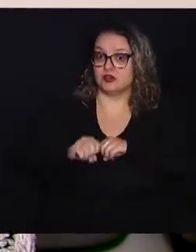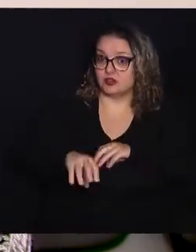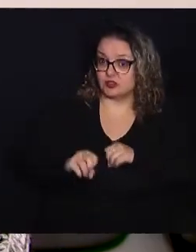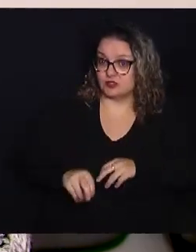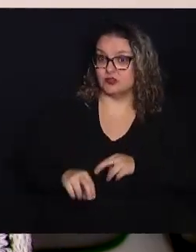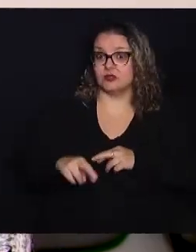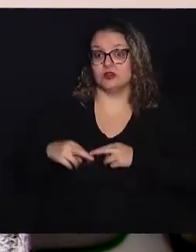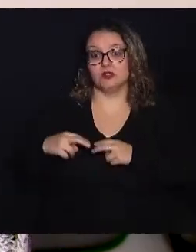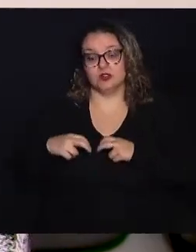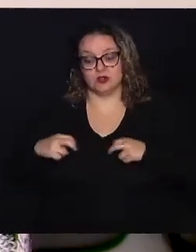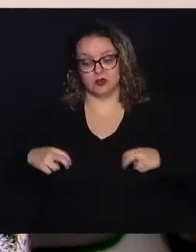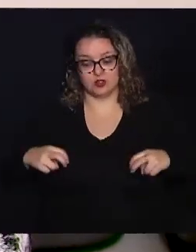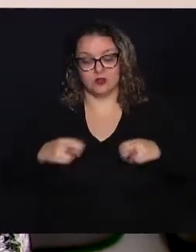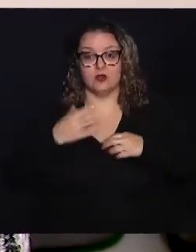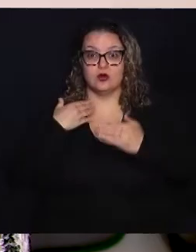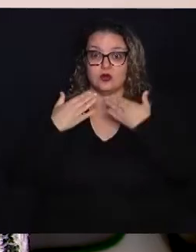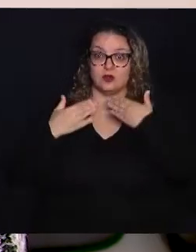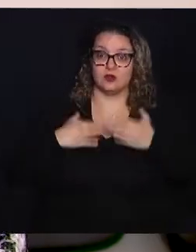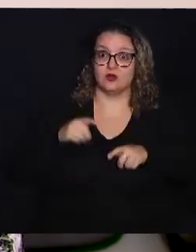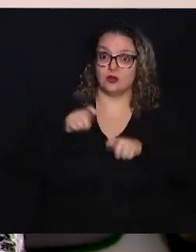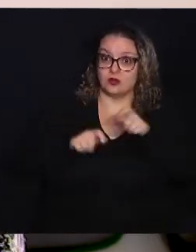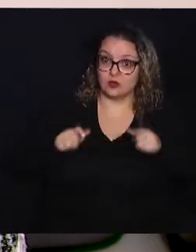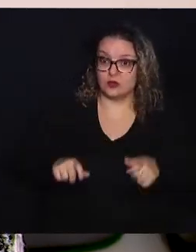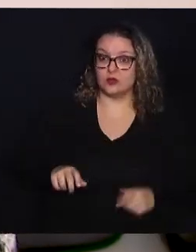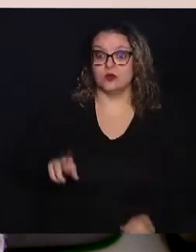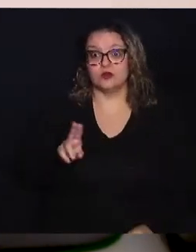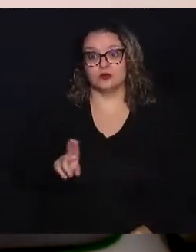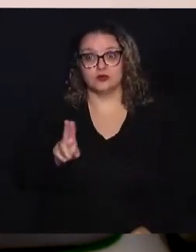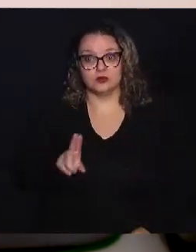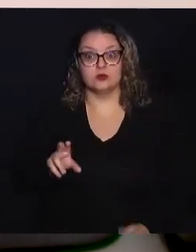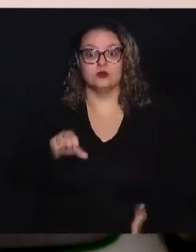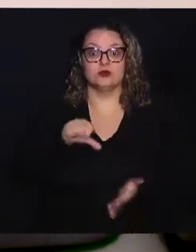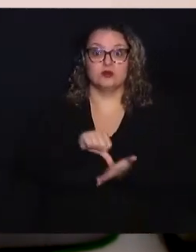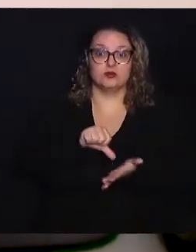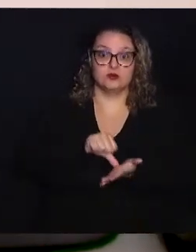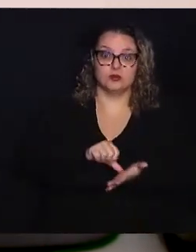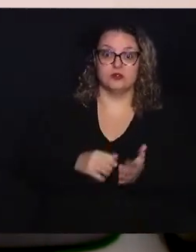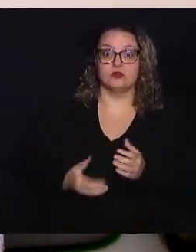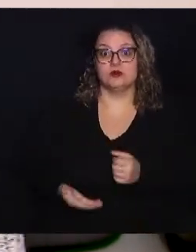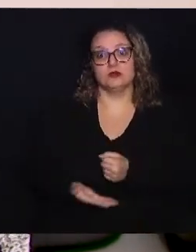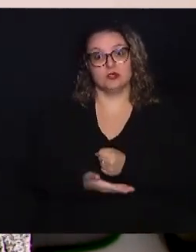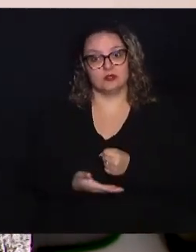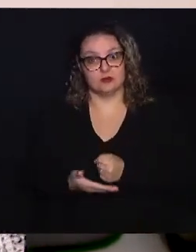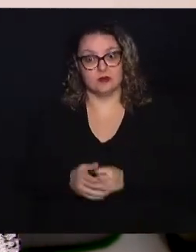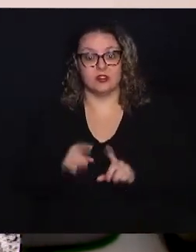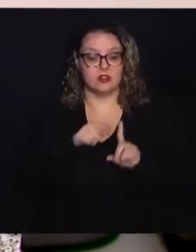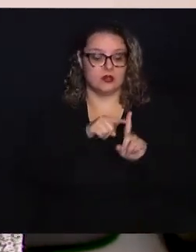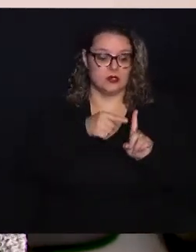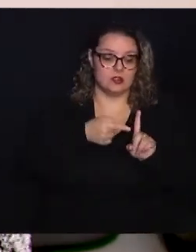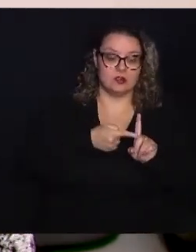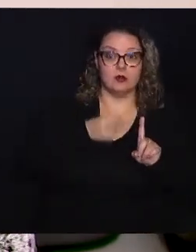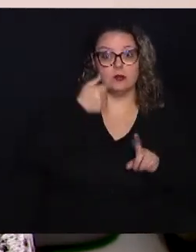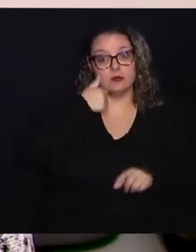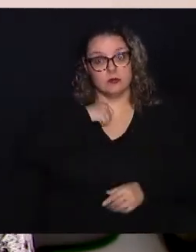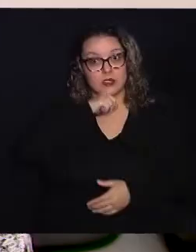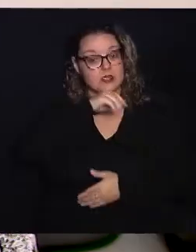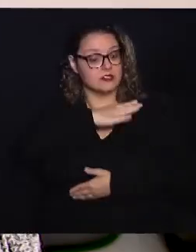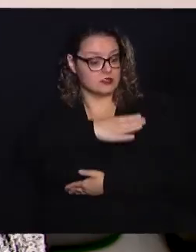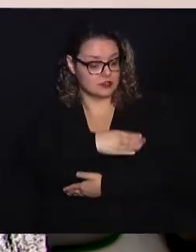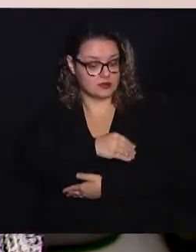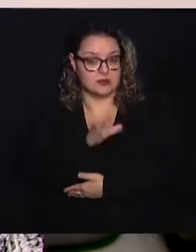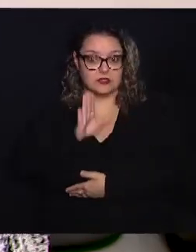educacionais com rodas de conversa com os usuários das unidades básicas principalmente gestantes mães que